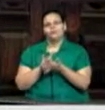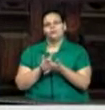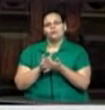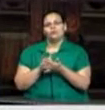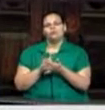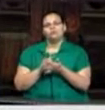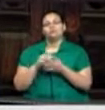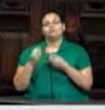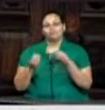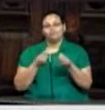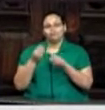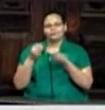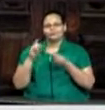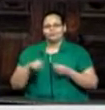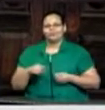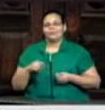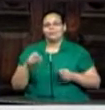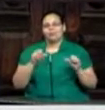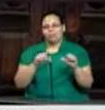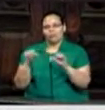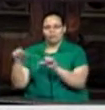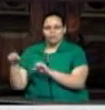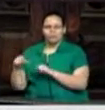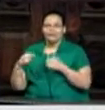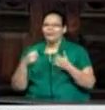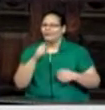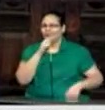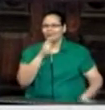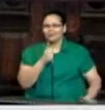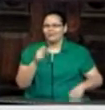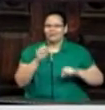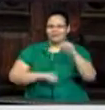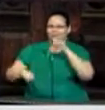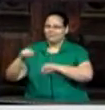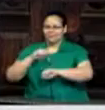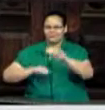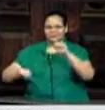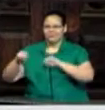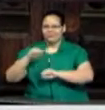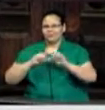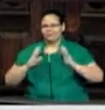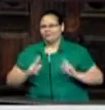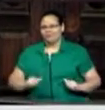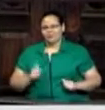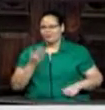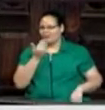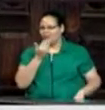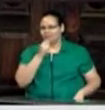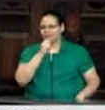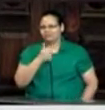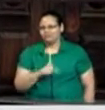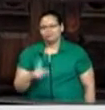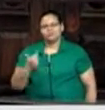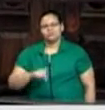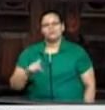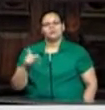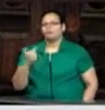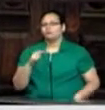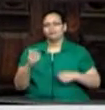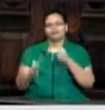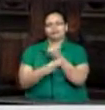um quadro de calamidade, onde não há limpeza, onde não há alimentação, onde não